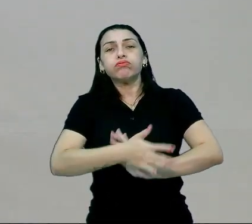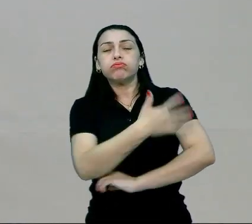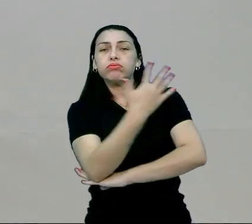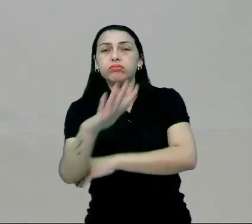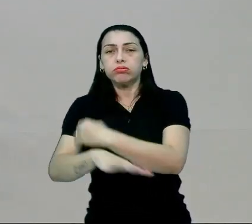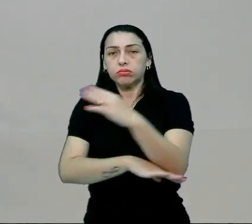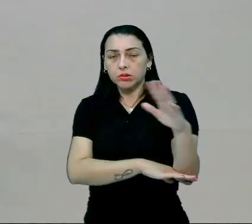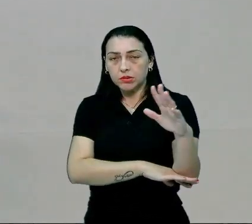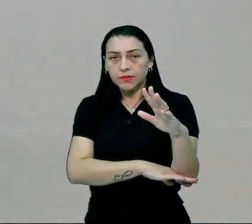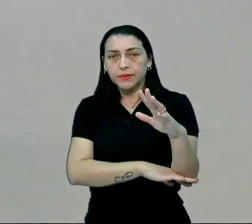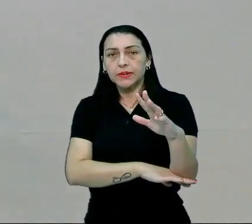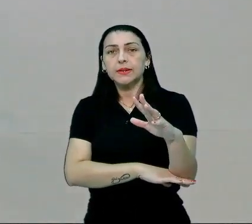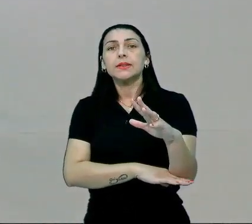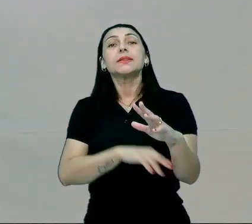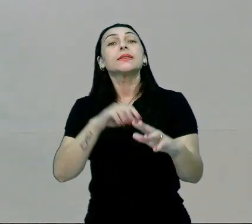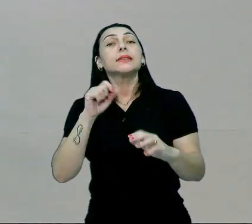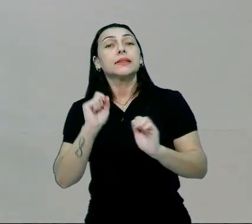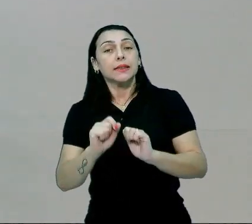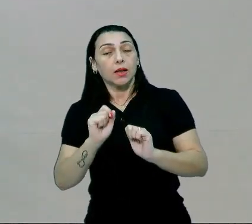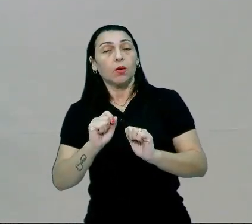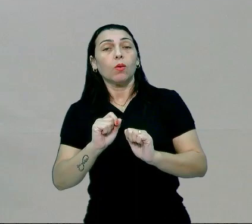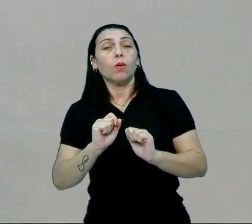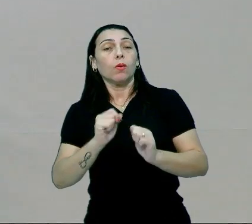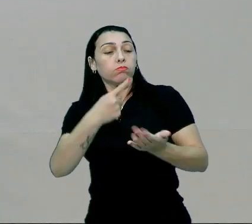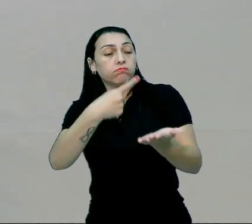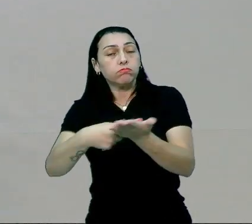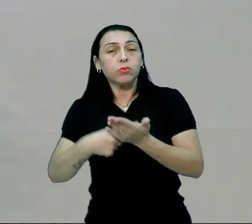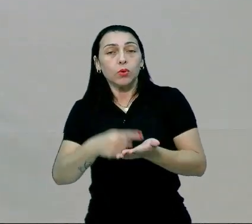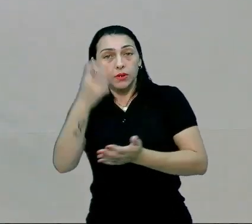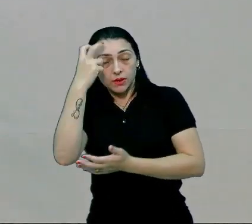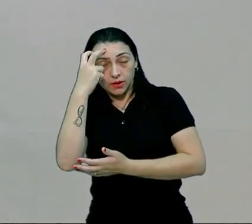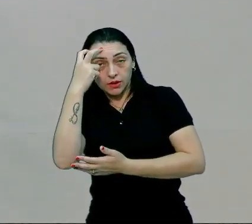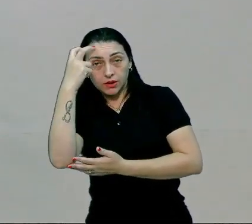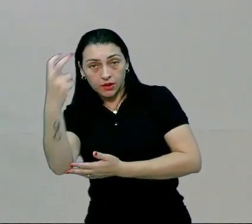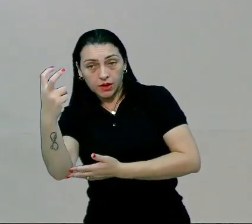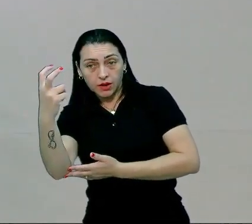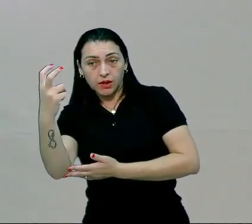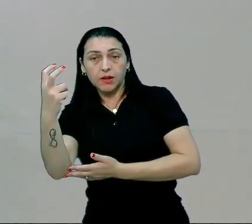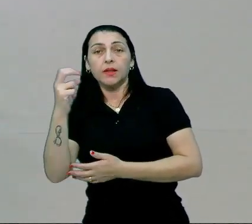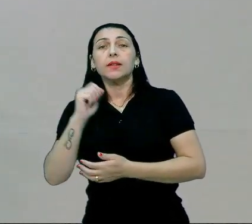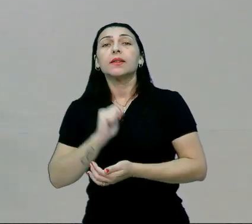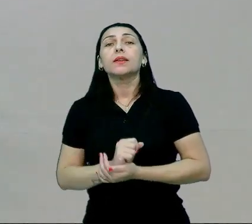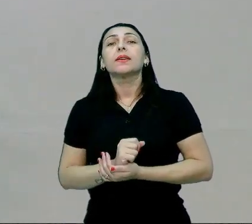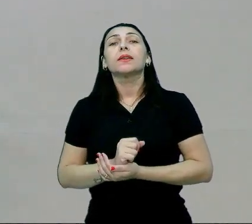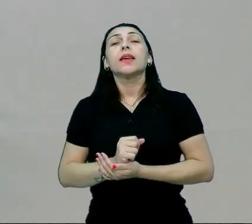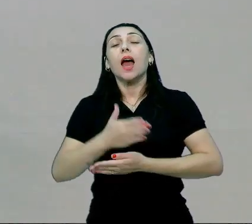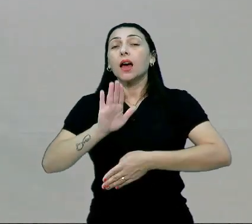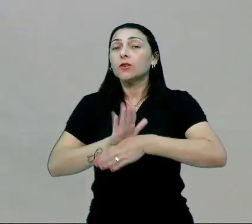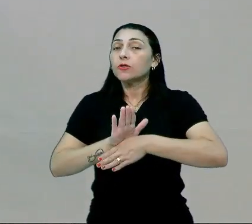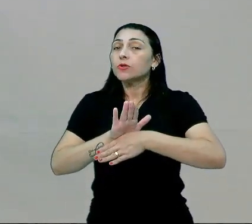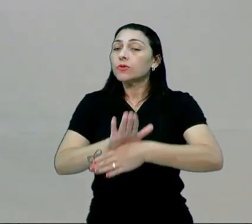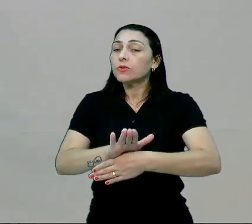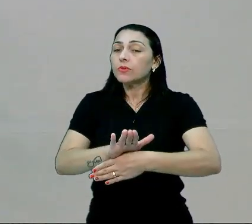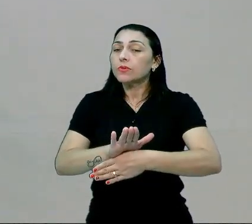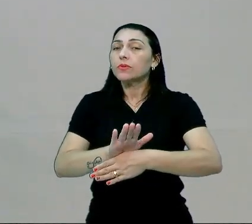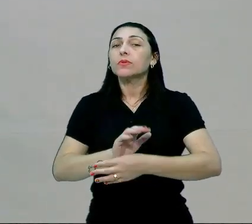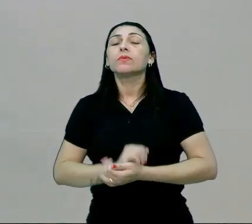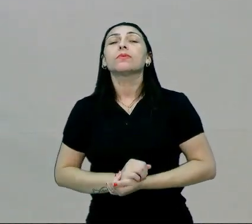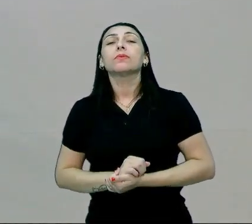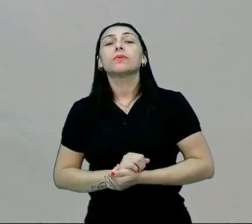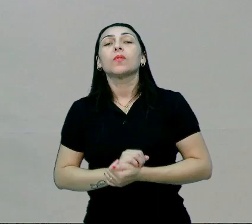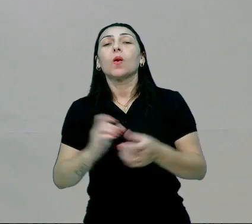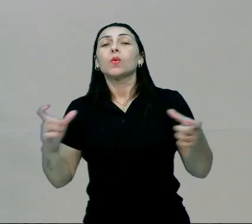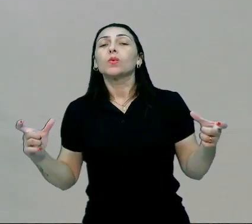Ou seja, são medidas inteligentes que acabam contribuindo, né, com